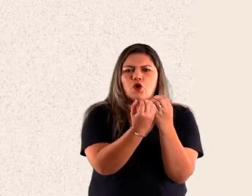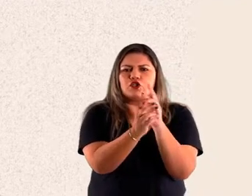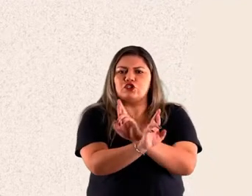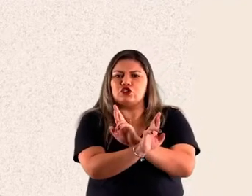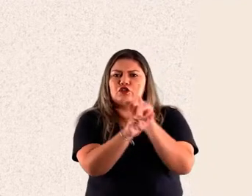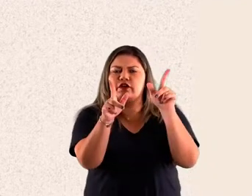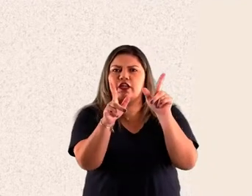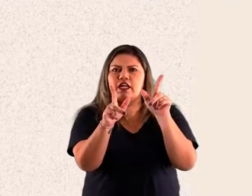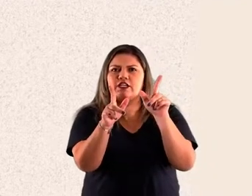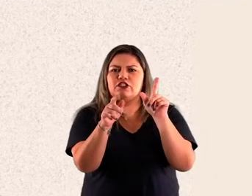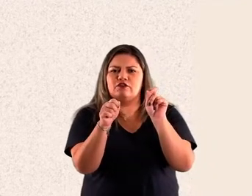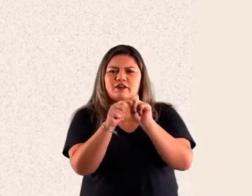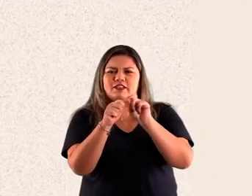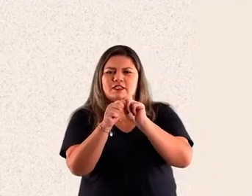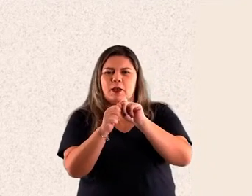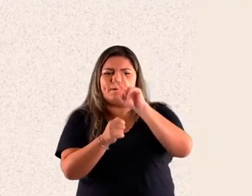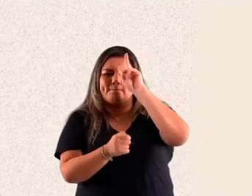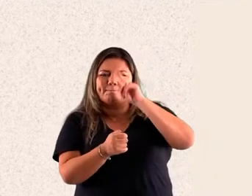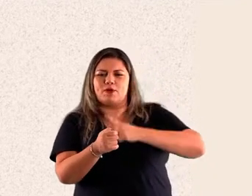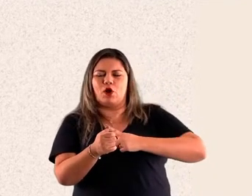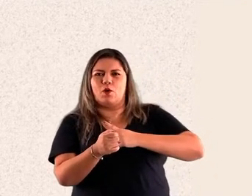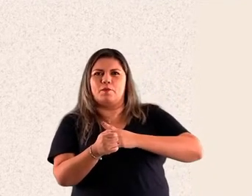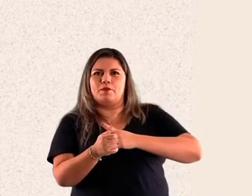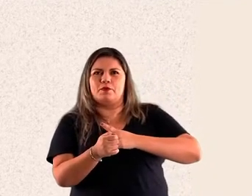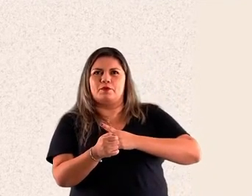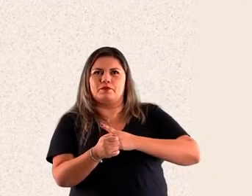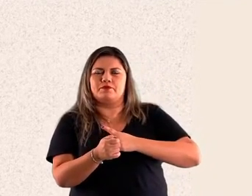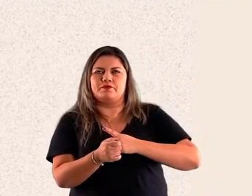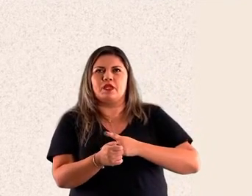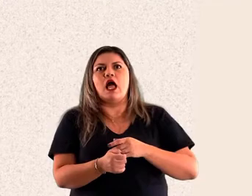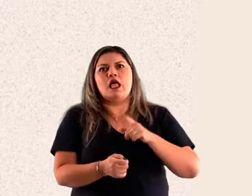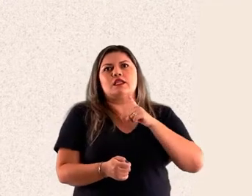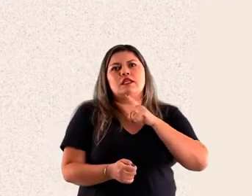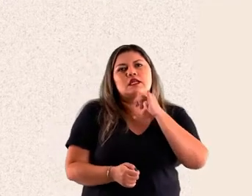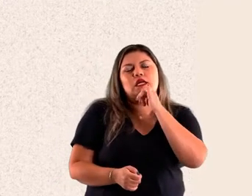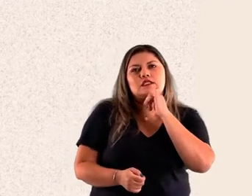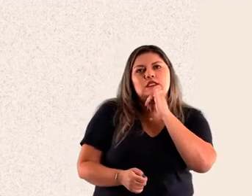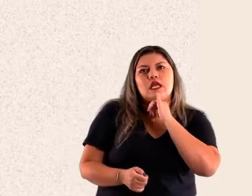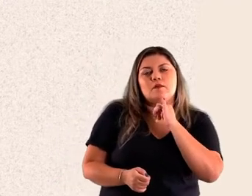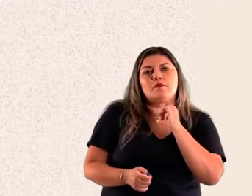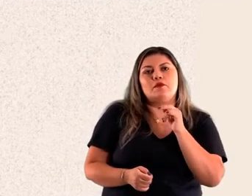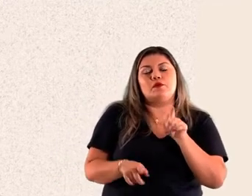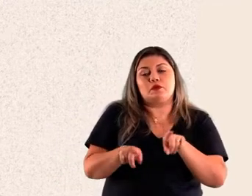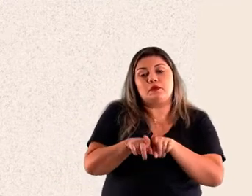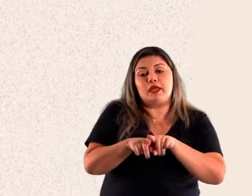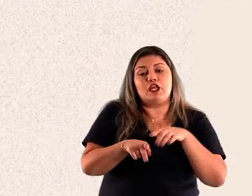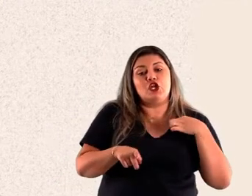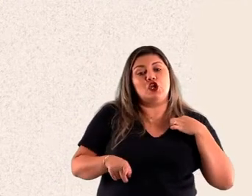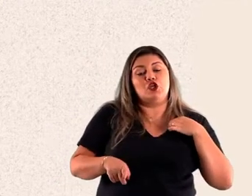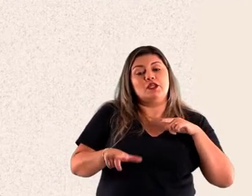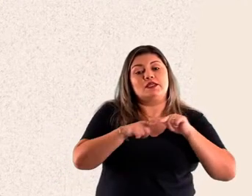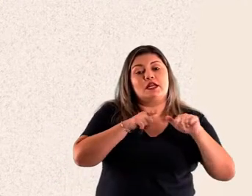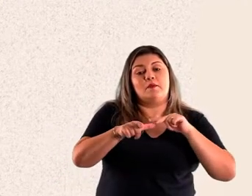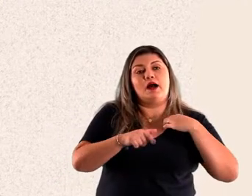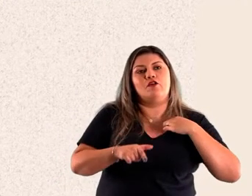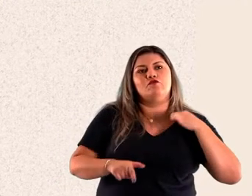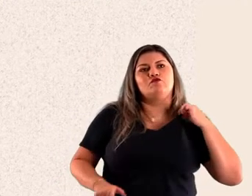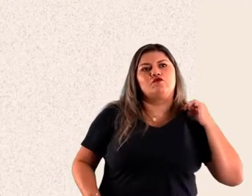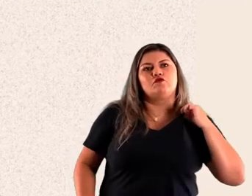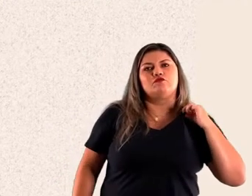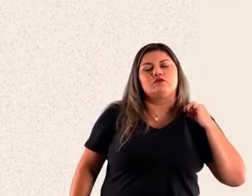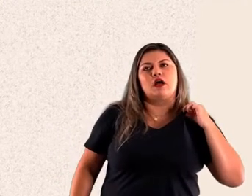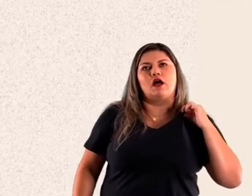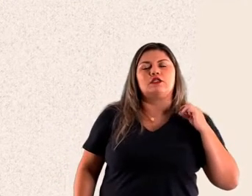E aí também tem estudos com relação ao voluntariado por exemplo poder do voluntariado é quanto